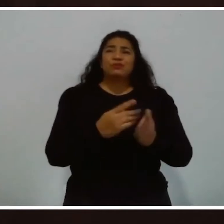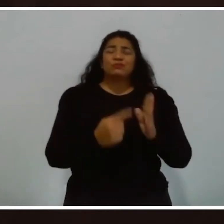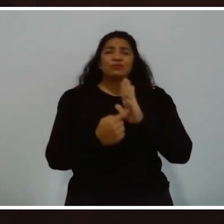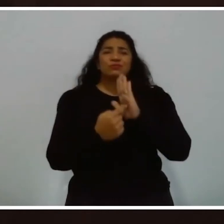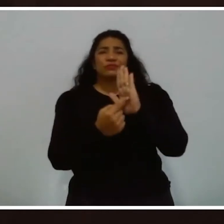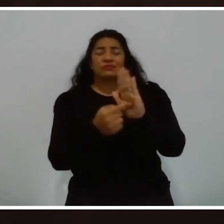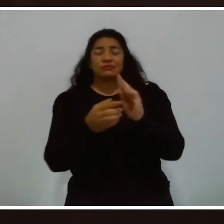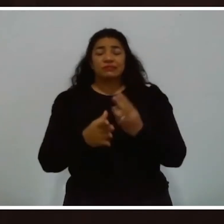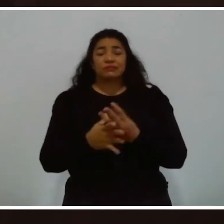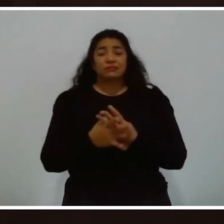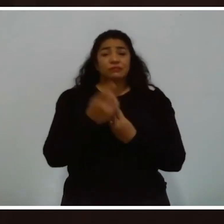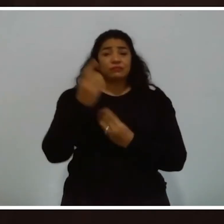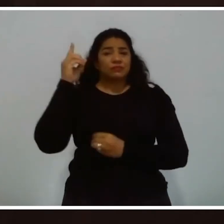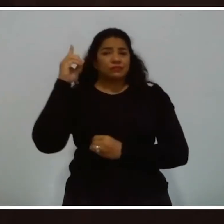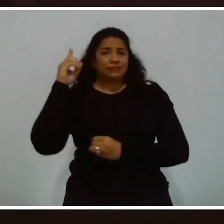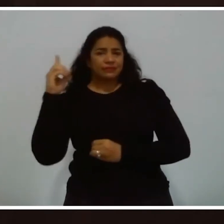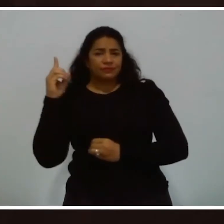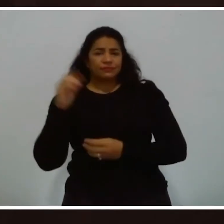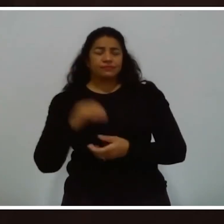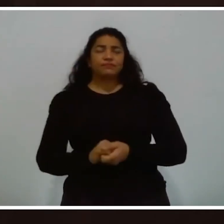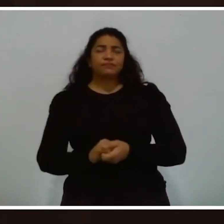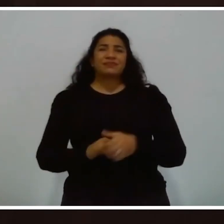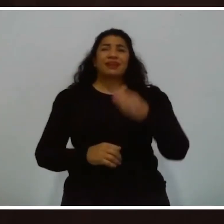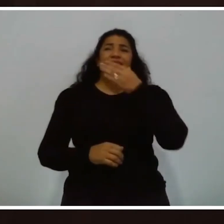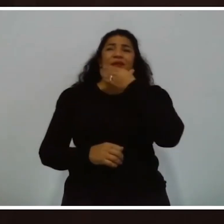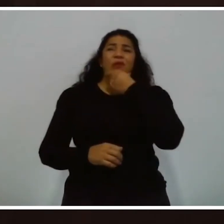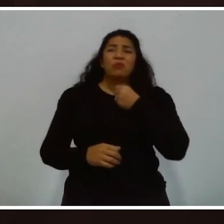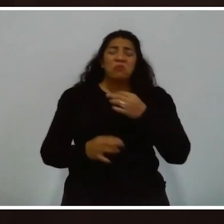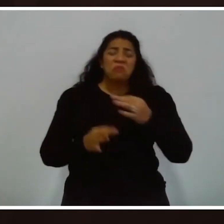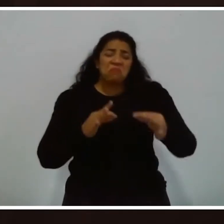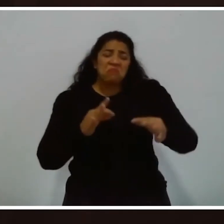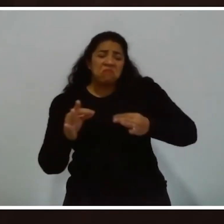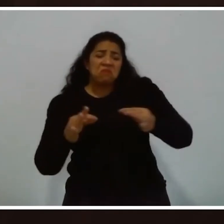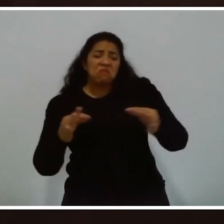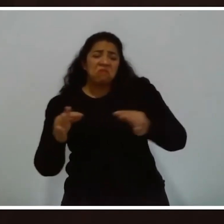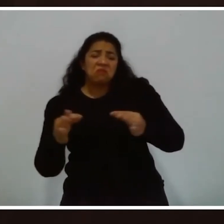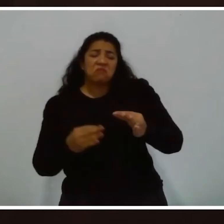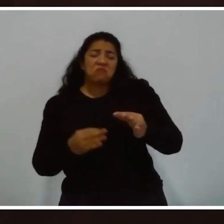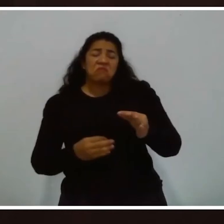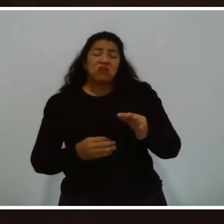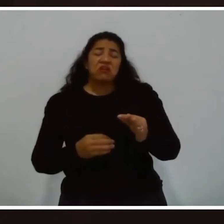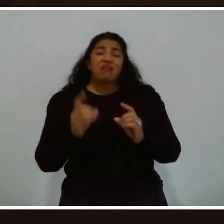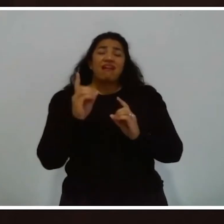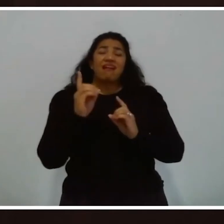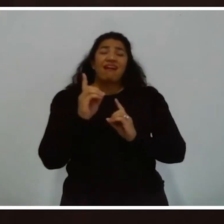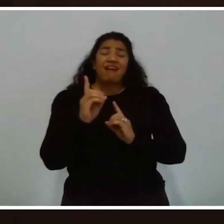a doutrina para poder entender com a mente lógica, né,